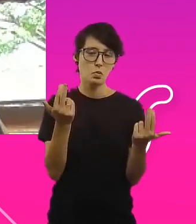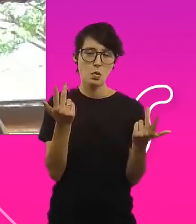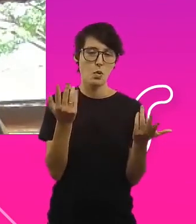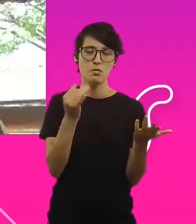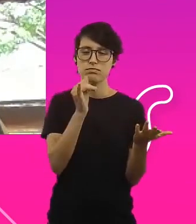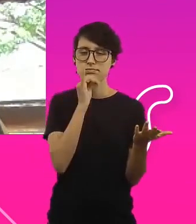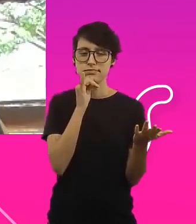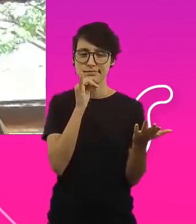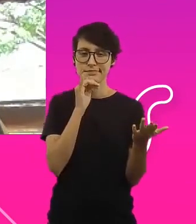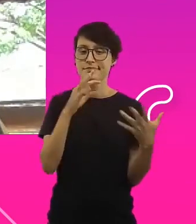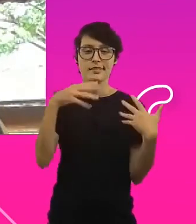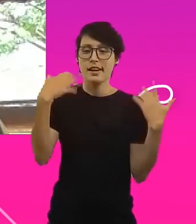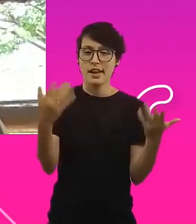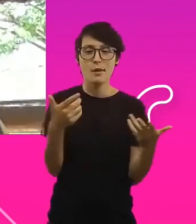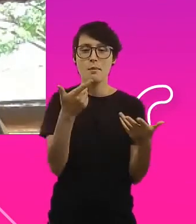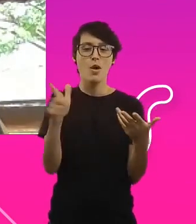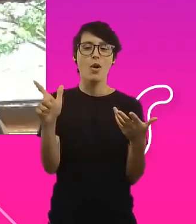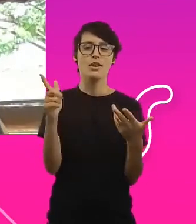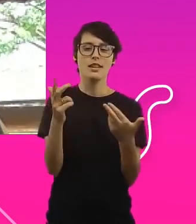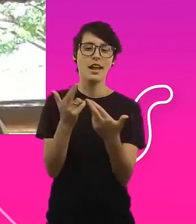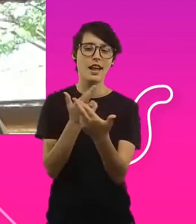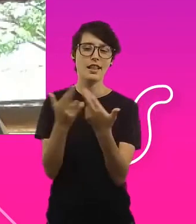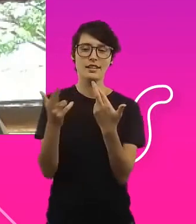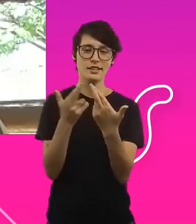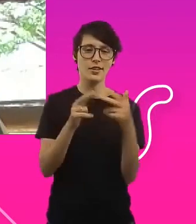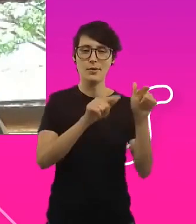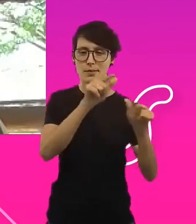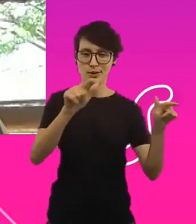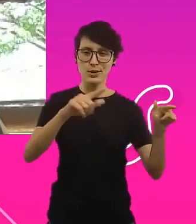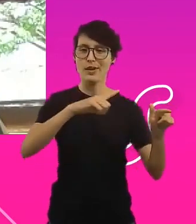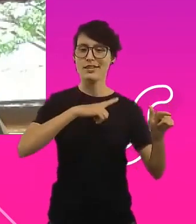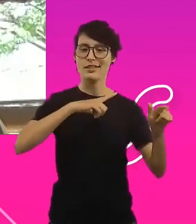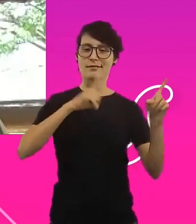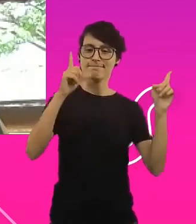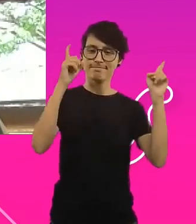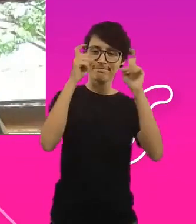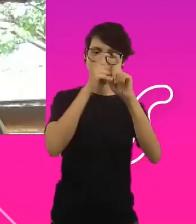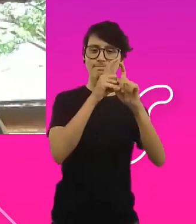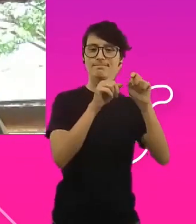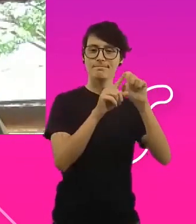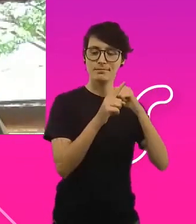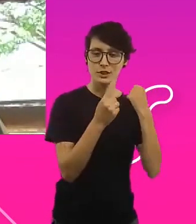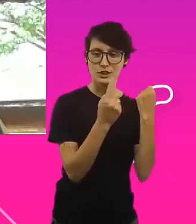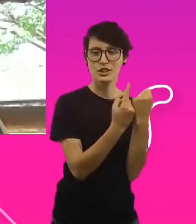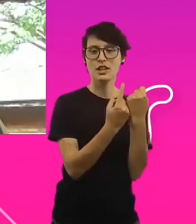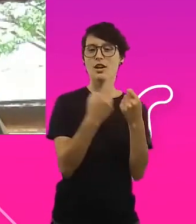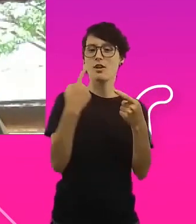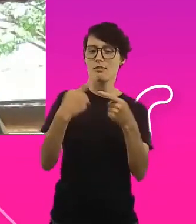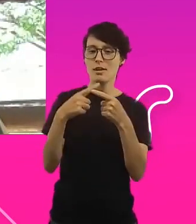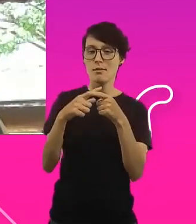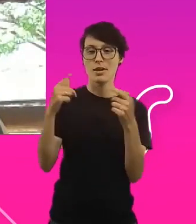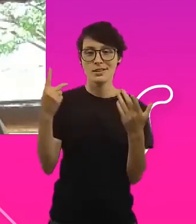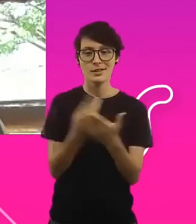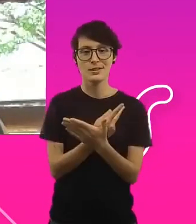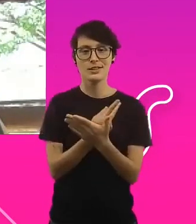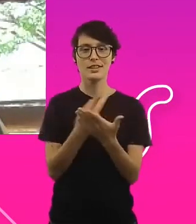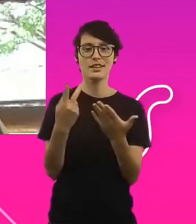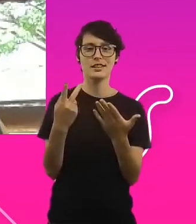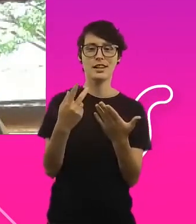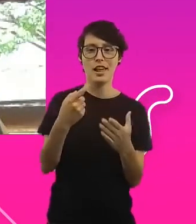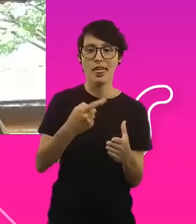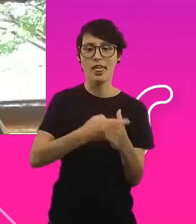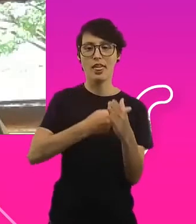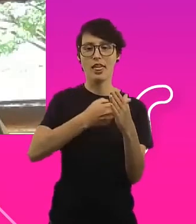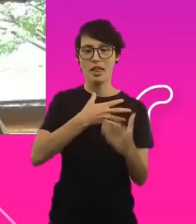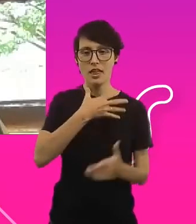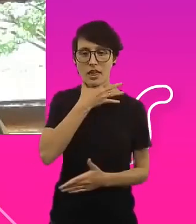uma outra relação com aquelas pessoas em vulnerabilidade social, porque daí sim pode gerar, né, uma questão de endividamento.